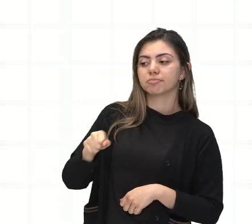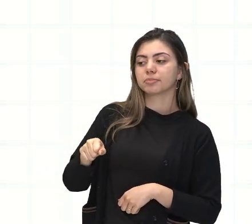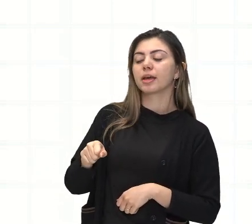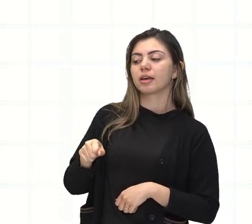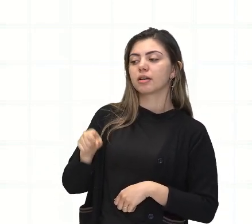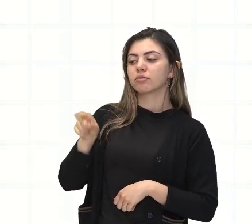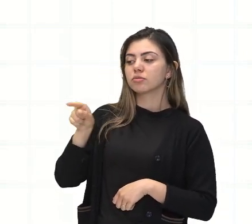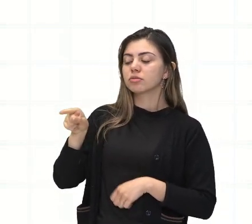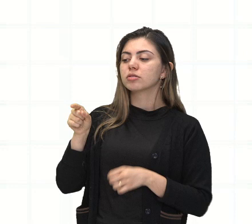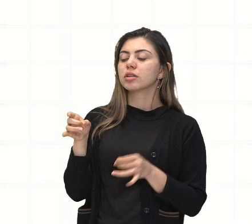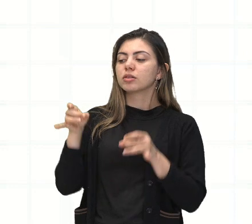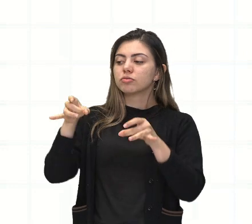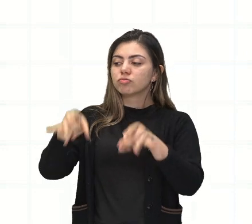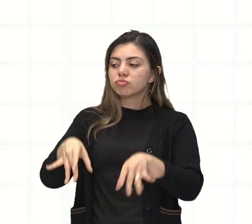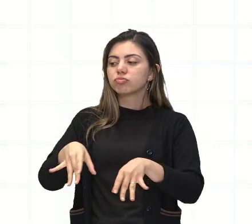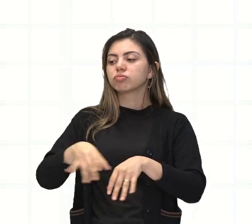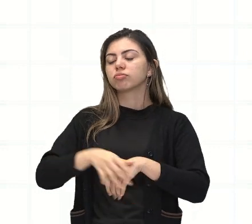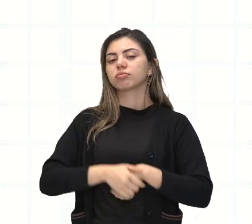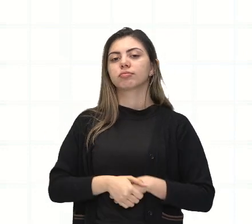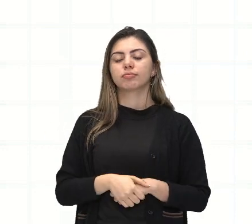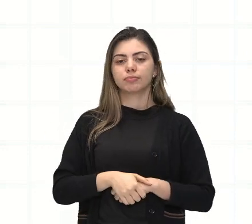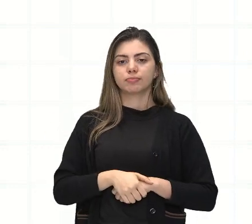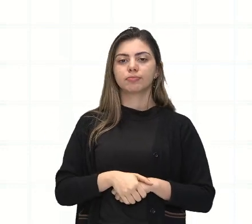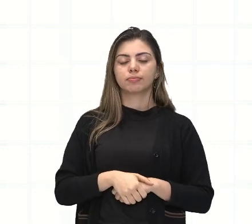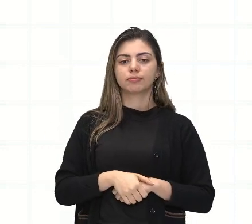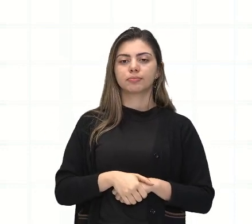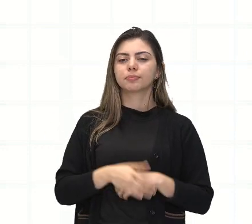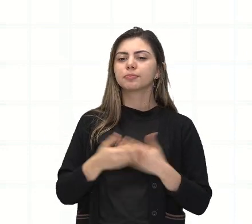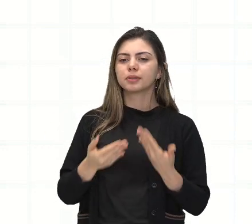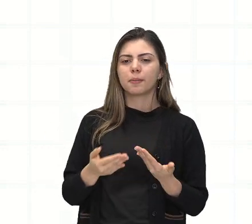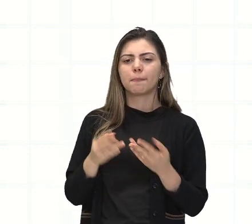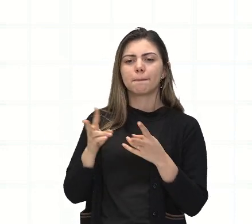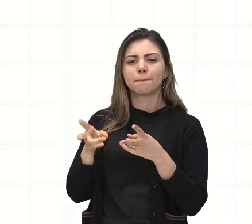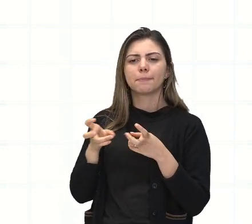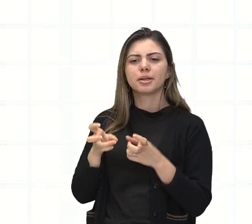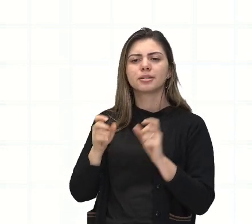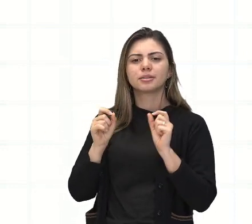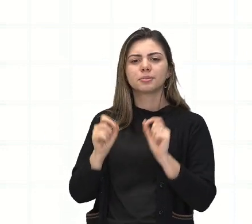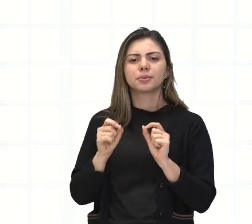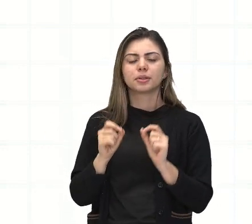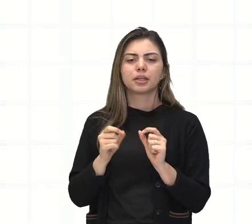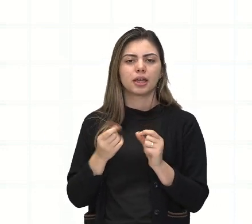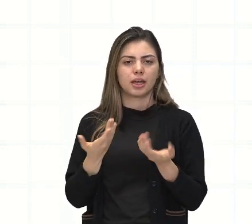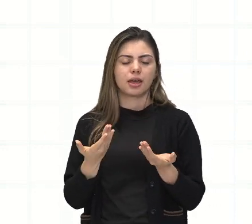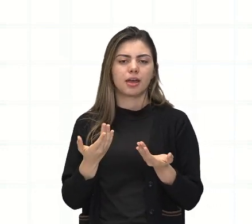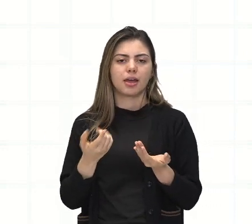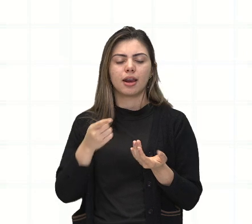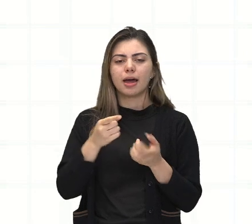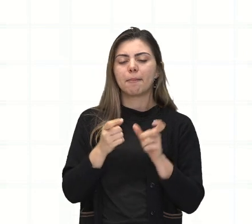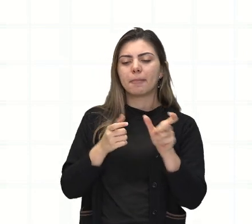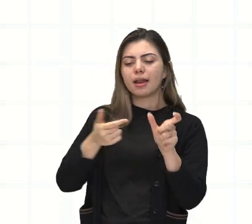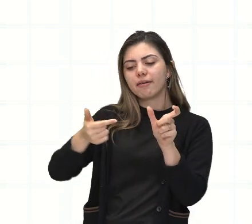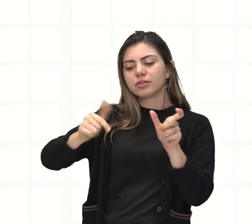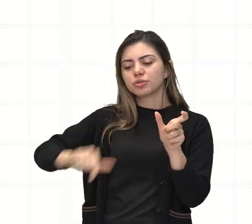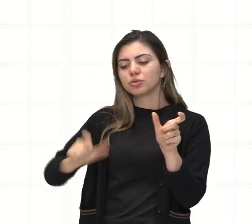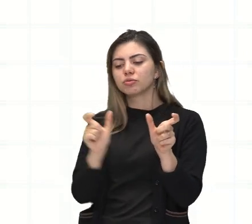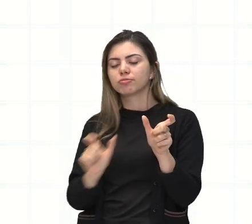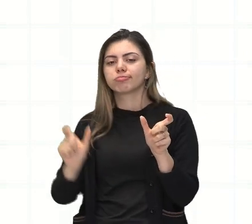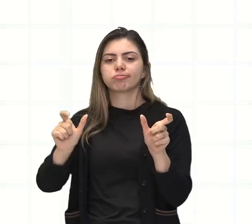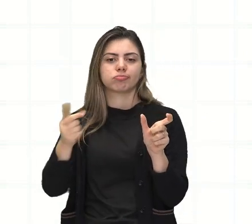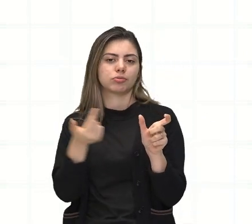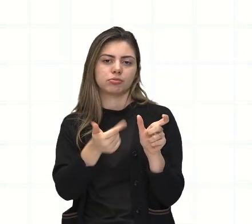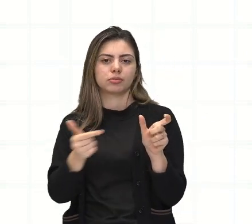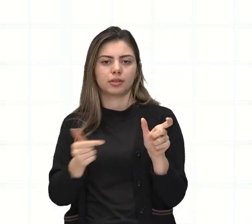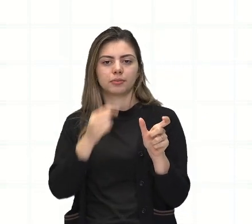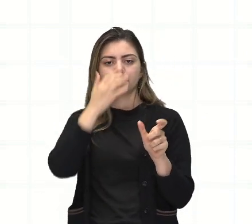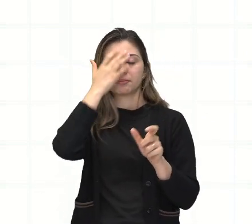você deixou jogada no chão. Observe que agora, turma, não há mais essa repetição, né?